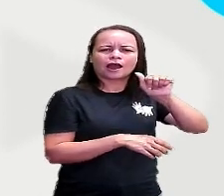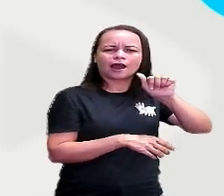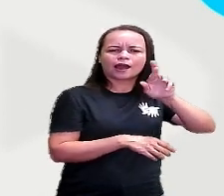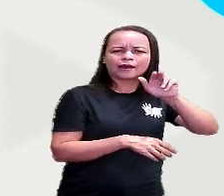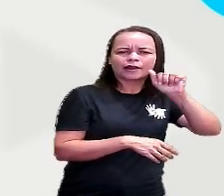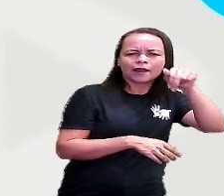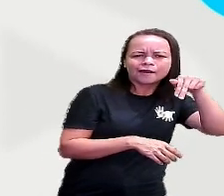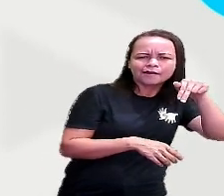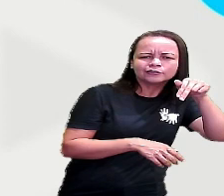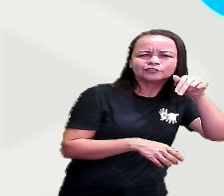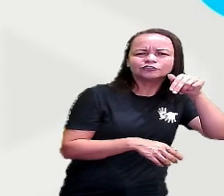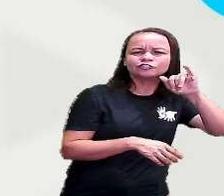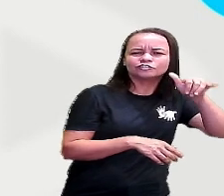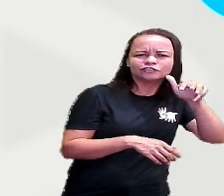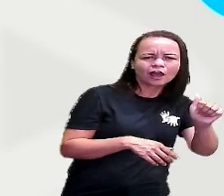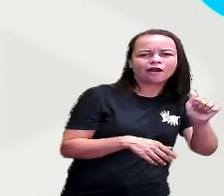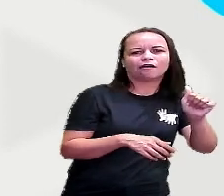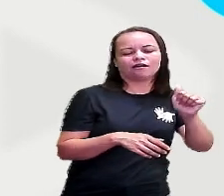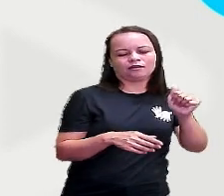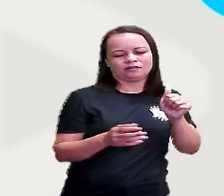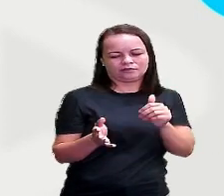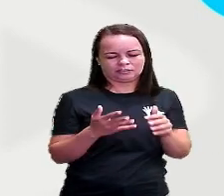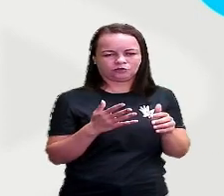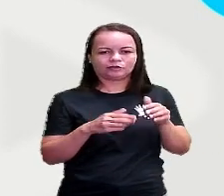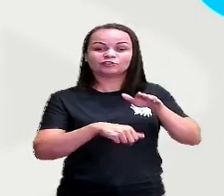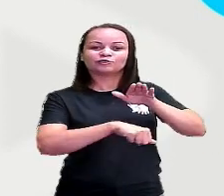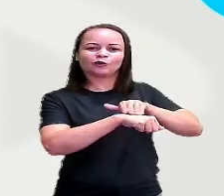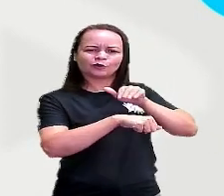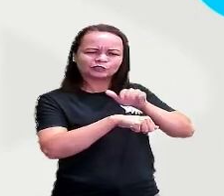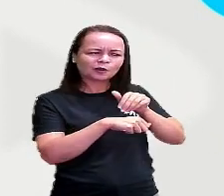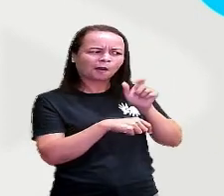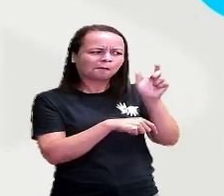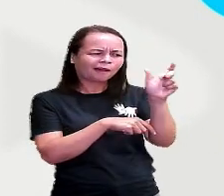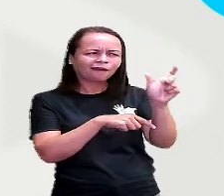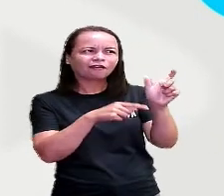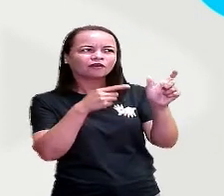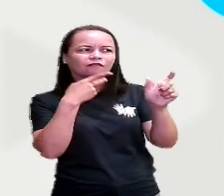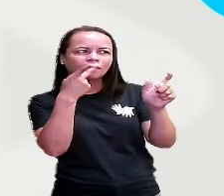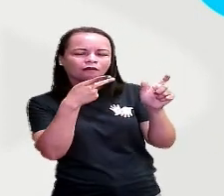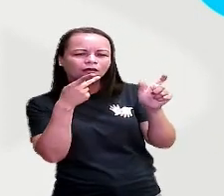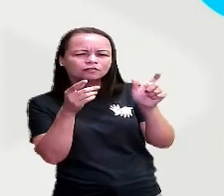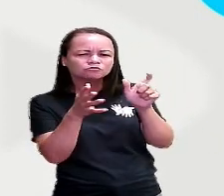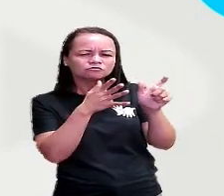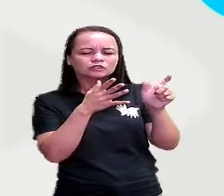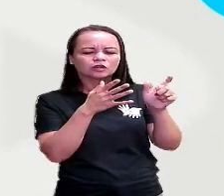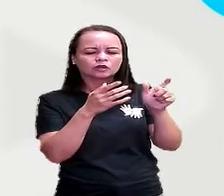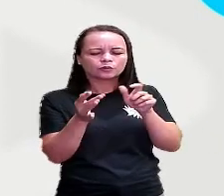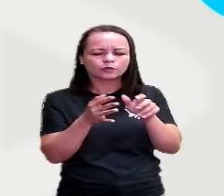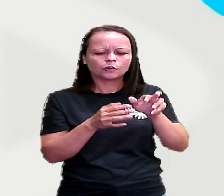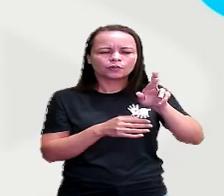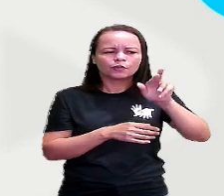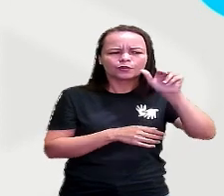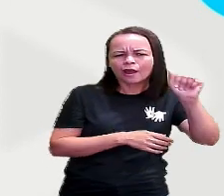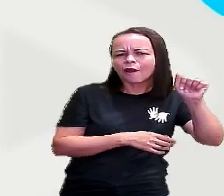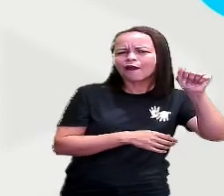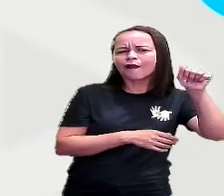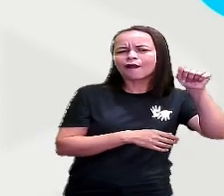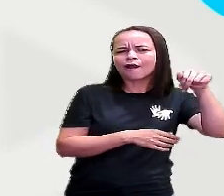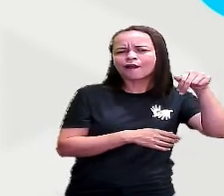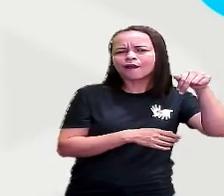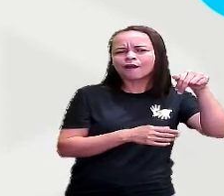não chamei essa palavra? E quando eu estou chamando a palavra, eu percebo que eu demoro mais no rã. Eu não digo